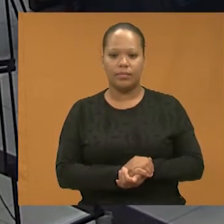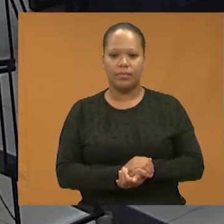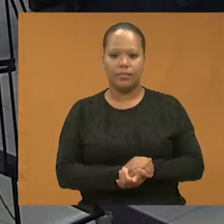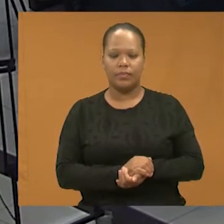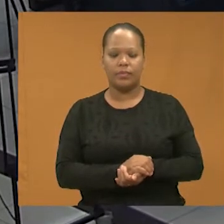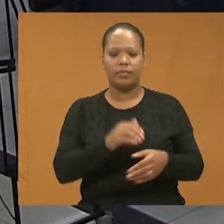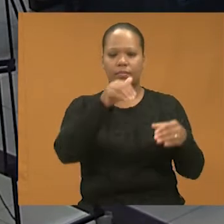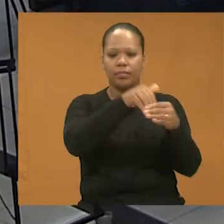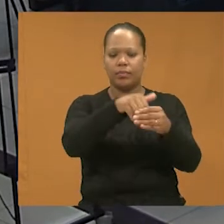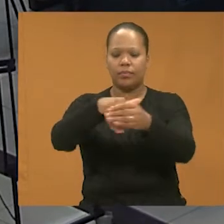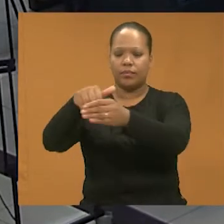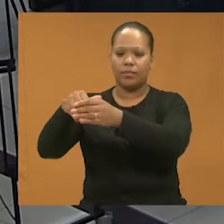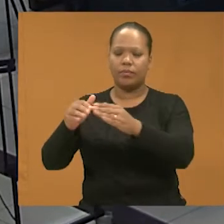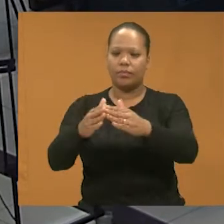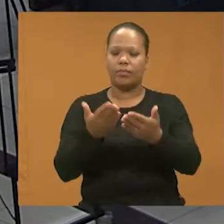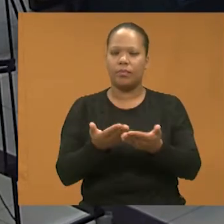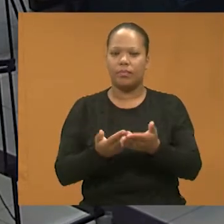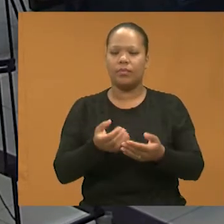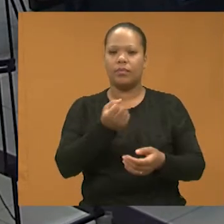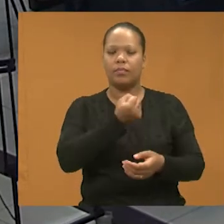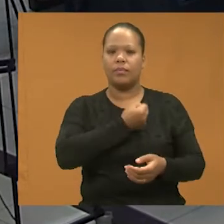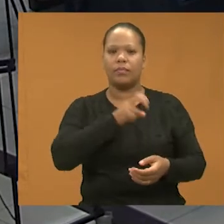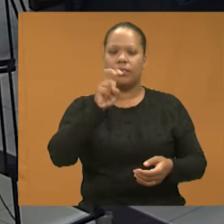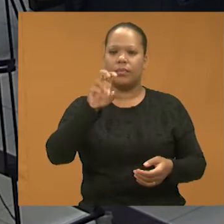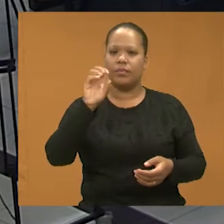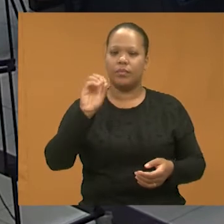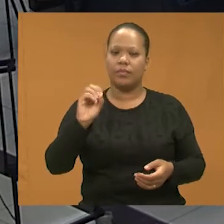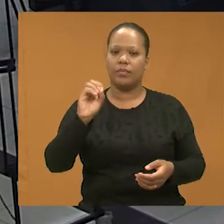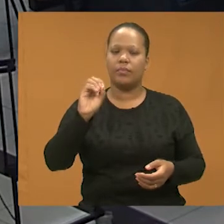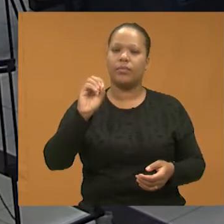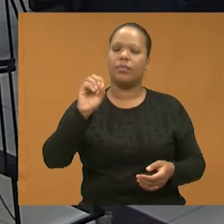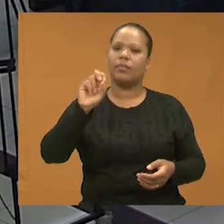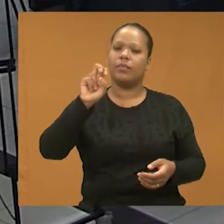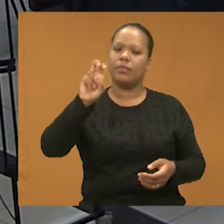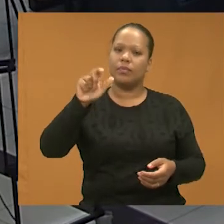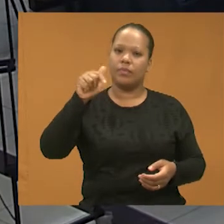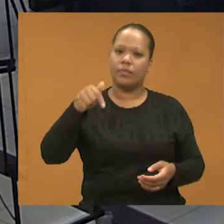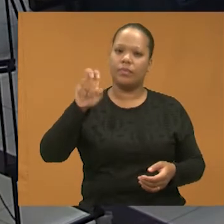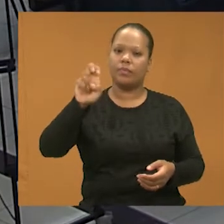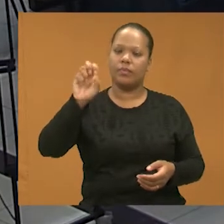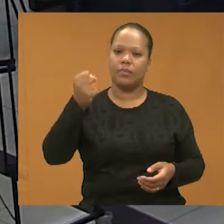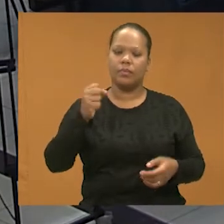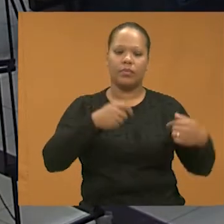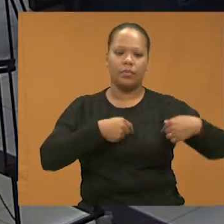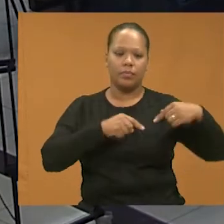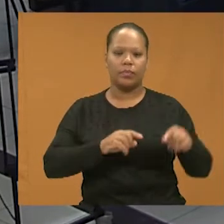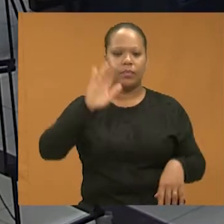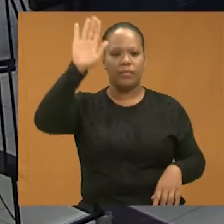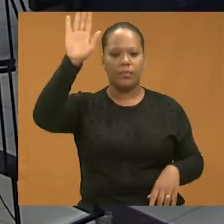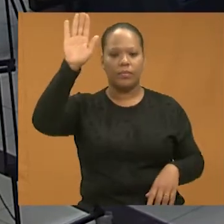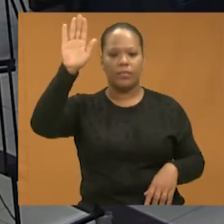Estão em votação os requerimentos 50, 57 e 58. Os vereadores contrários se manifestem levantando o